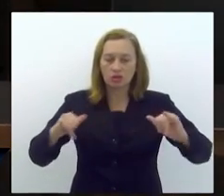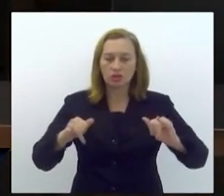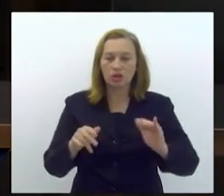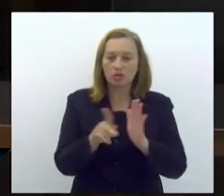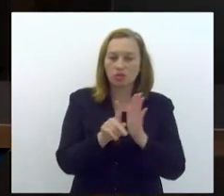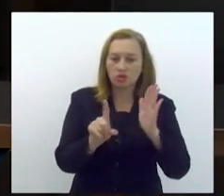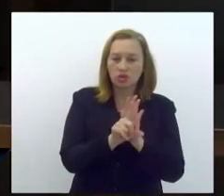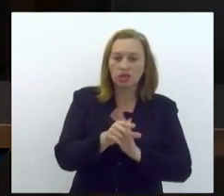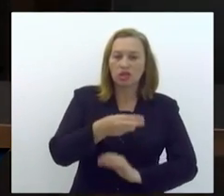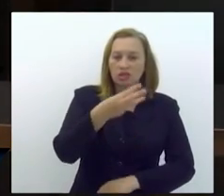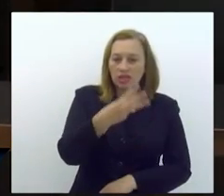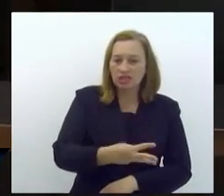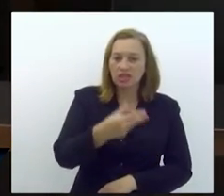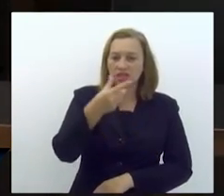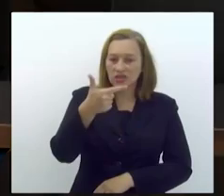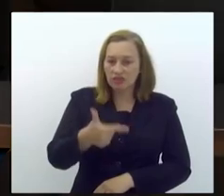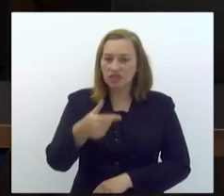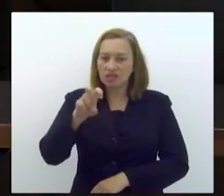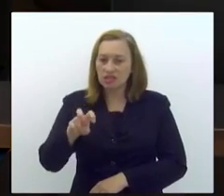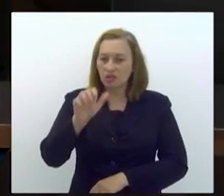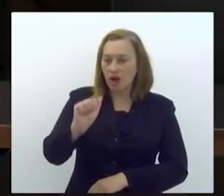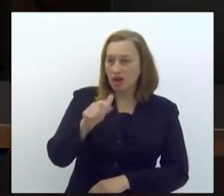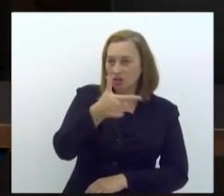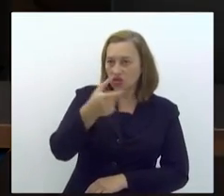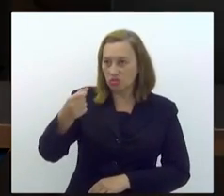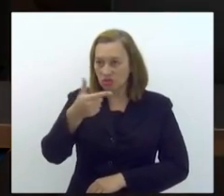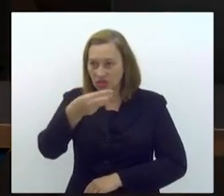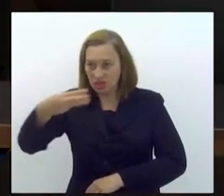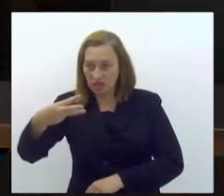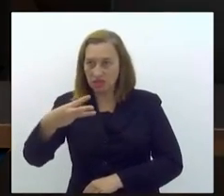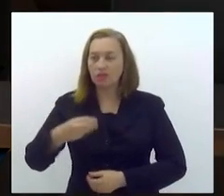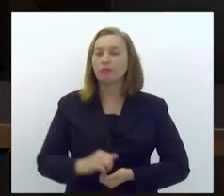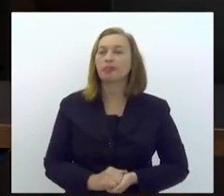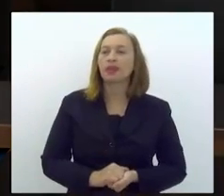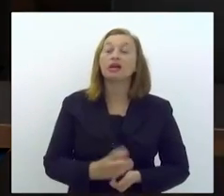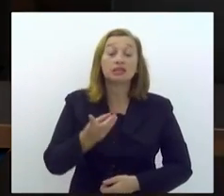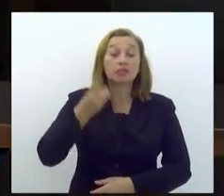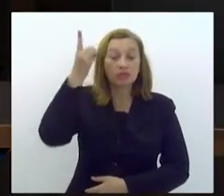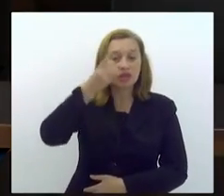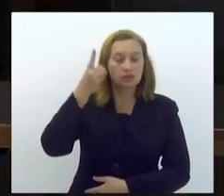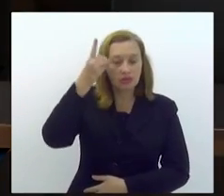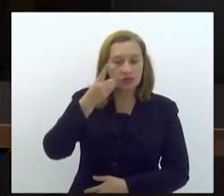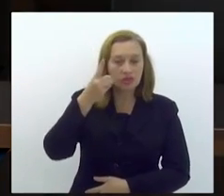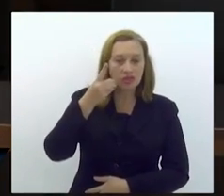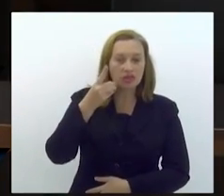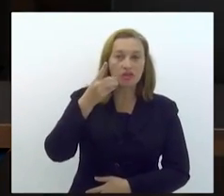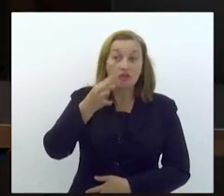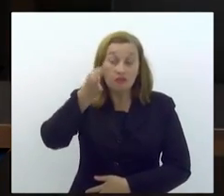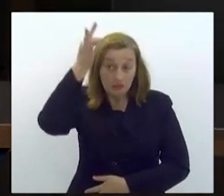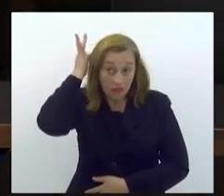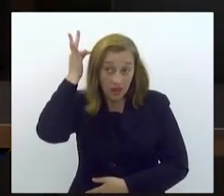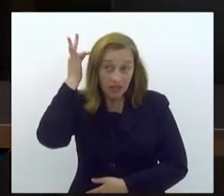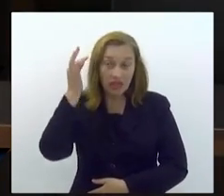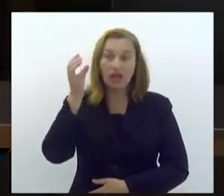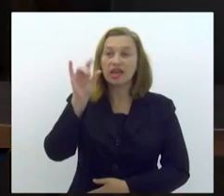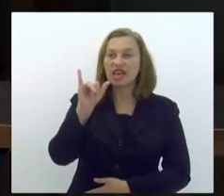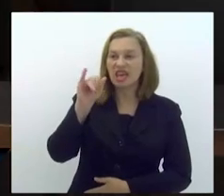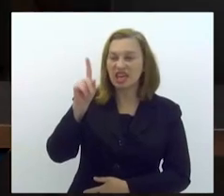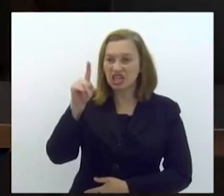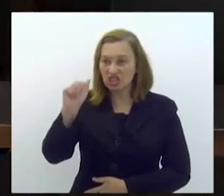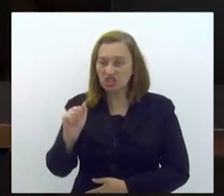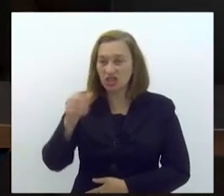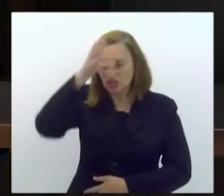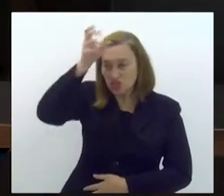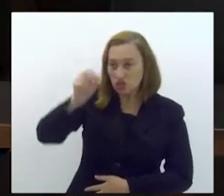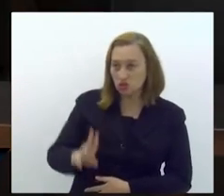o projeto de lei número 325 a de 2023 de autoria dos deputados Fred Pacheco índia armelau